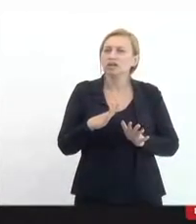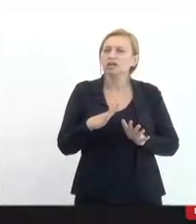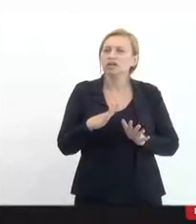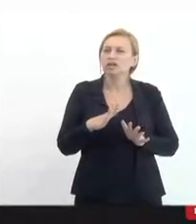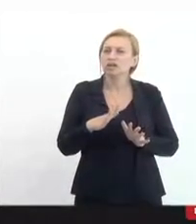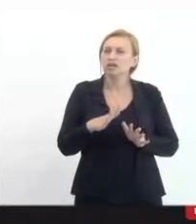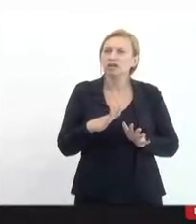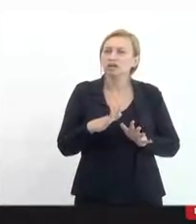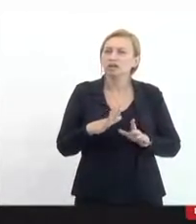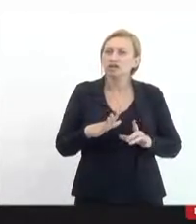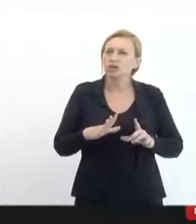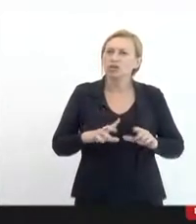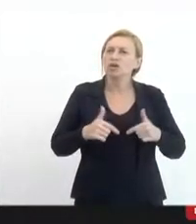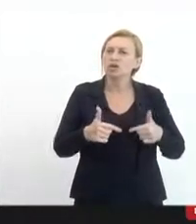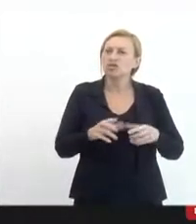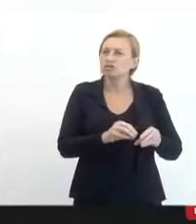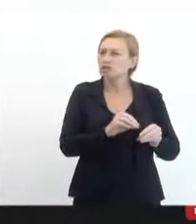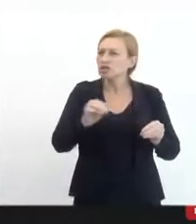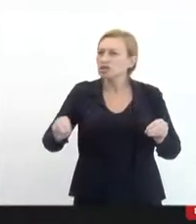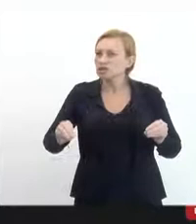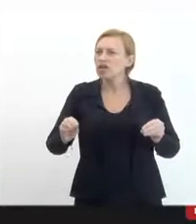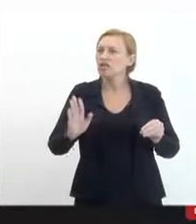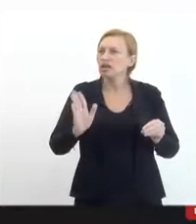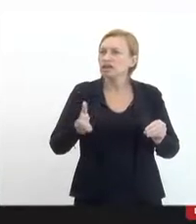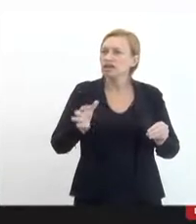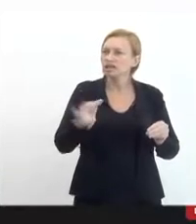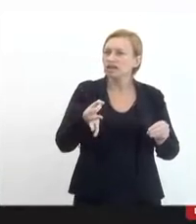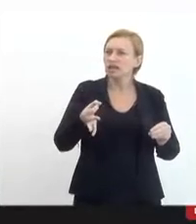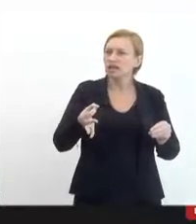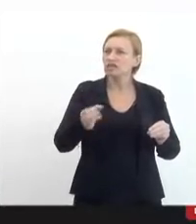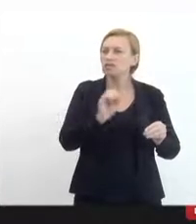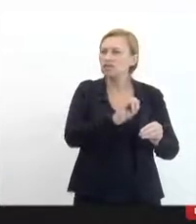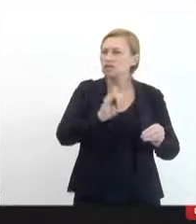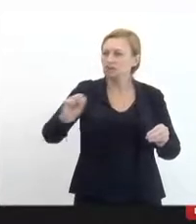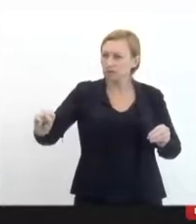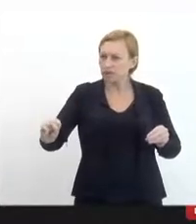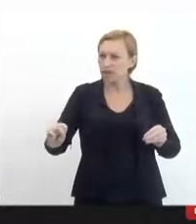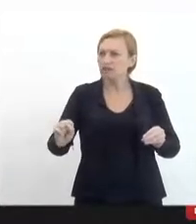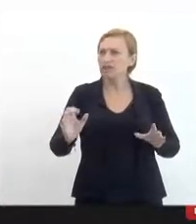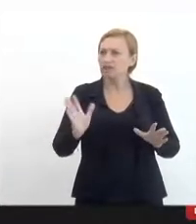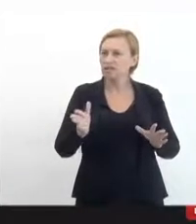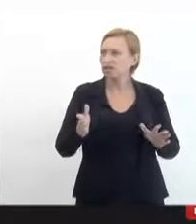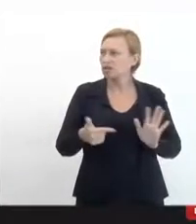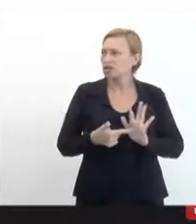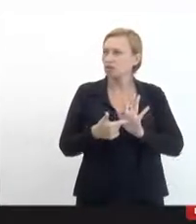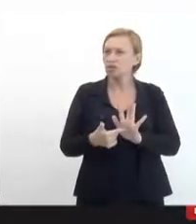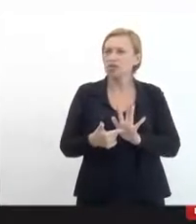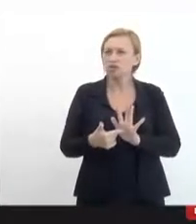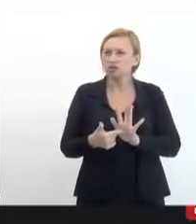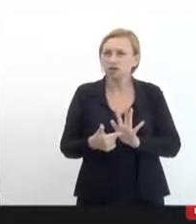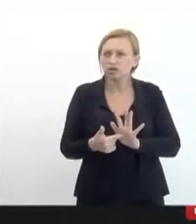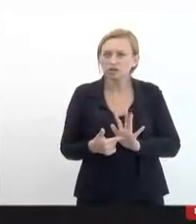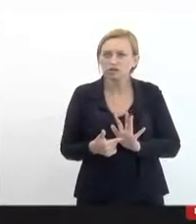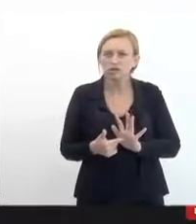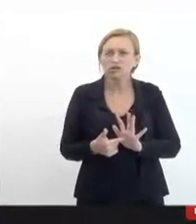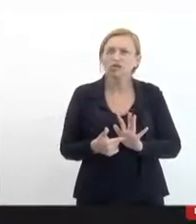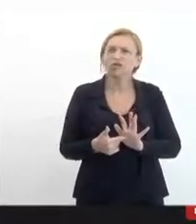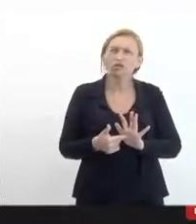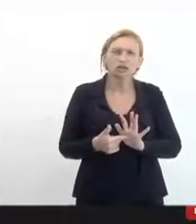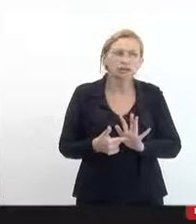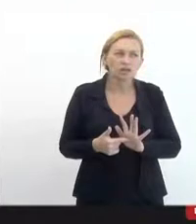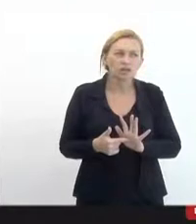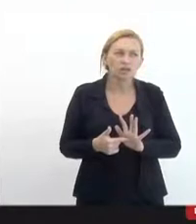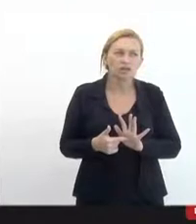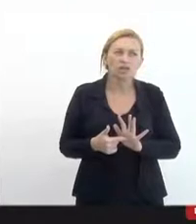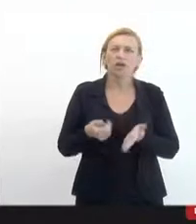de que operações de transferência é fato gerador do CMS, ele verifica o estabelecimento como um ente autônomo, aí